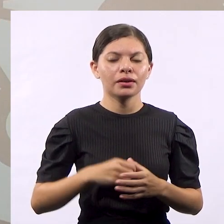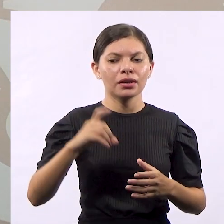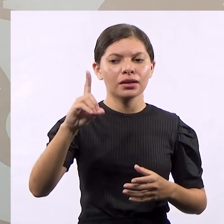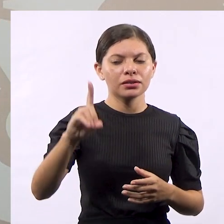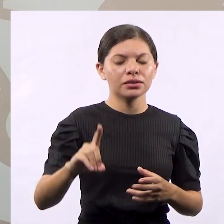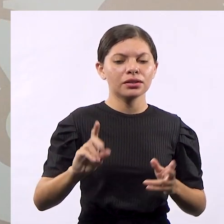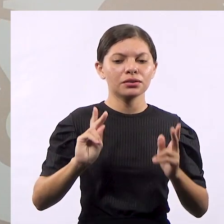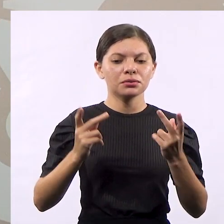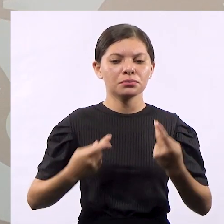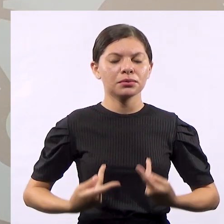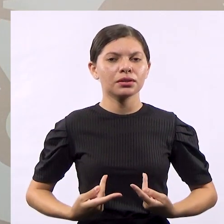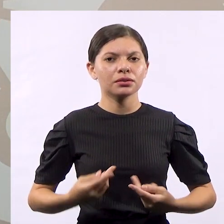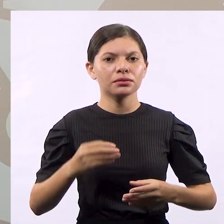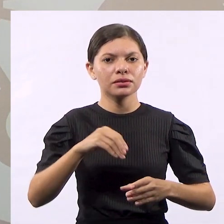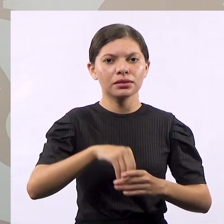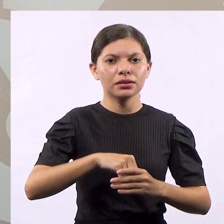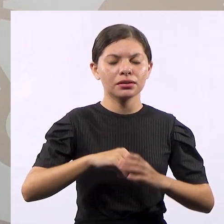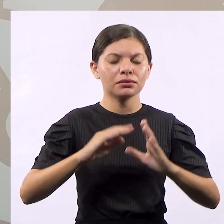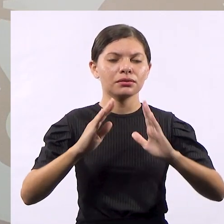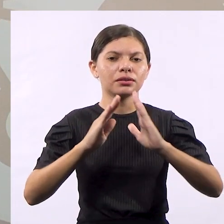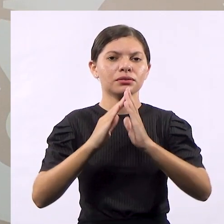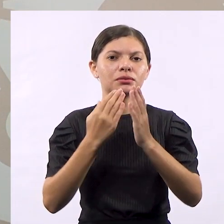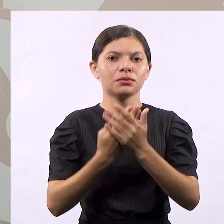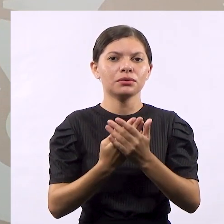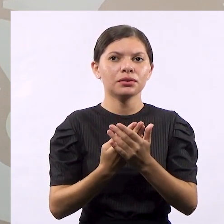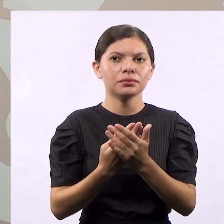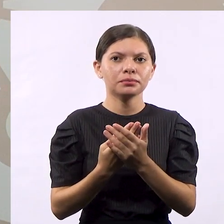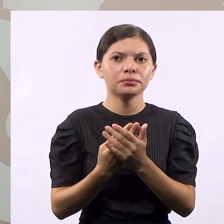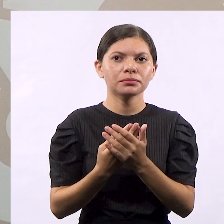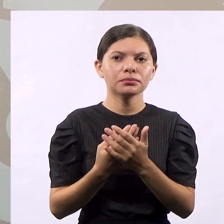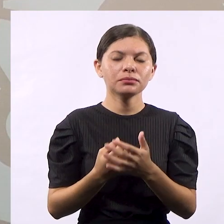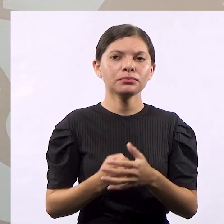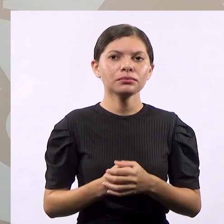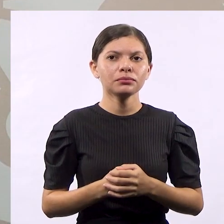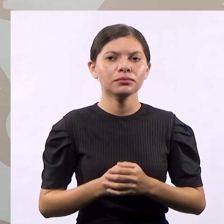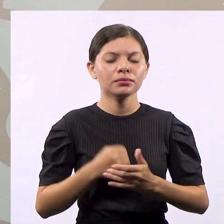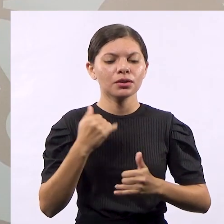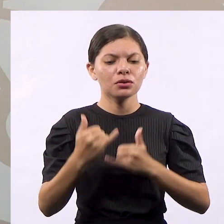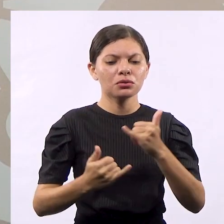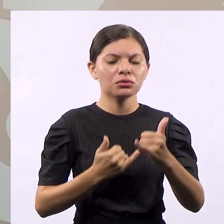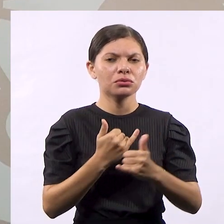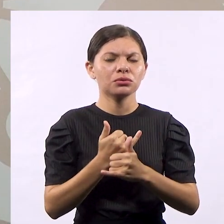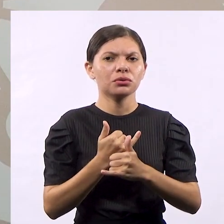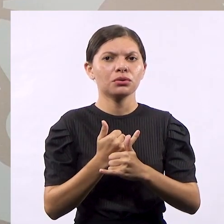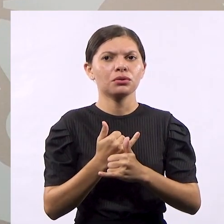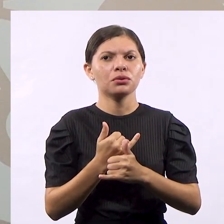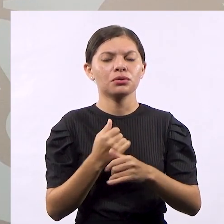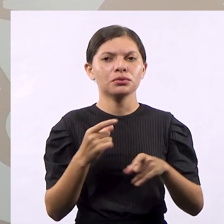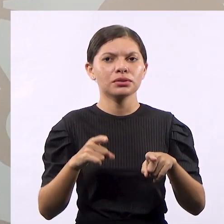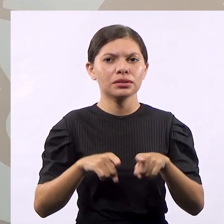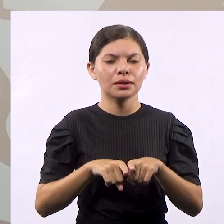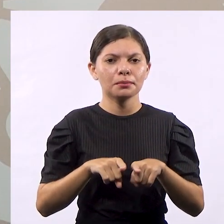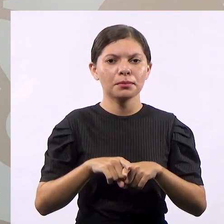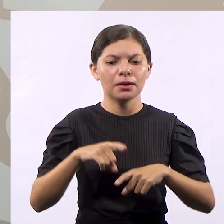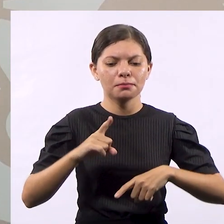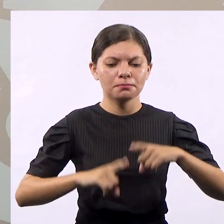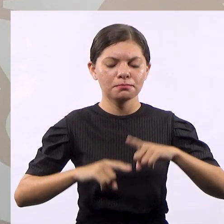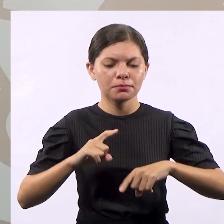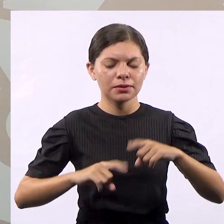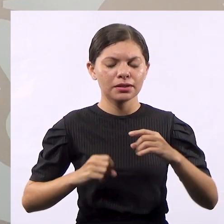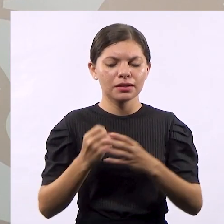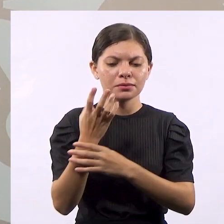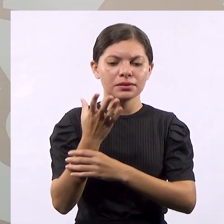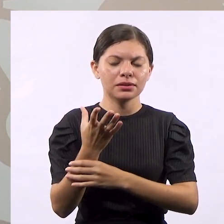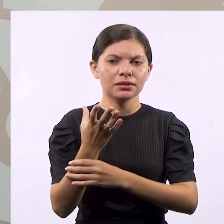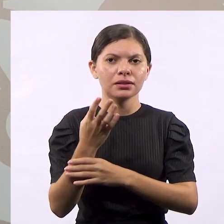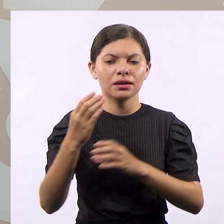da defesa dos direitos humanos dentro da escola, né, como o fortalecimento dos grêmios, a